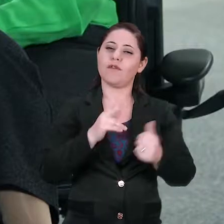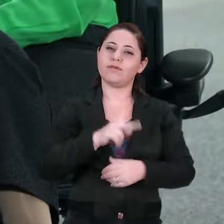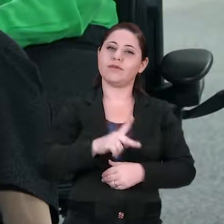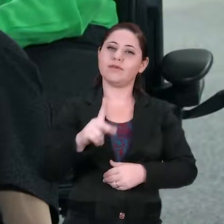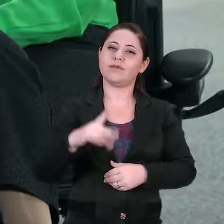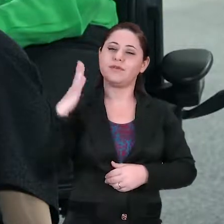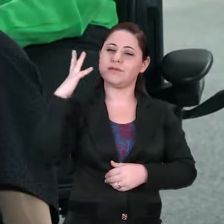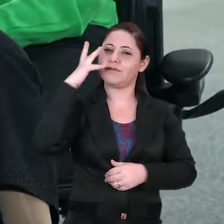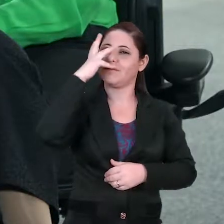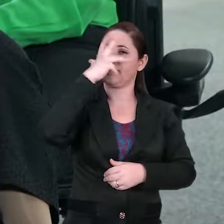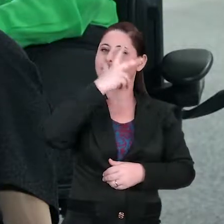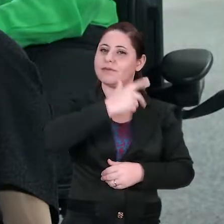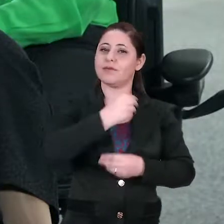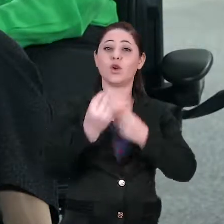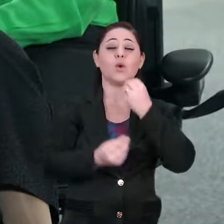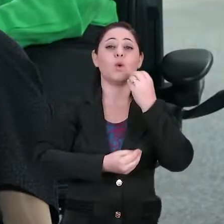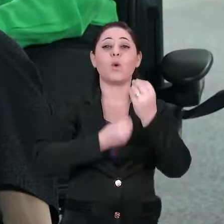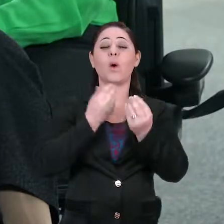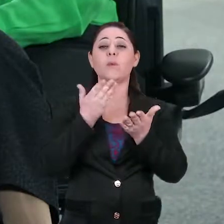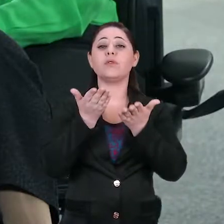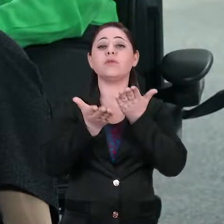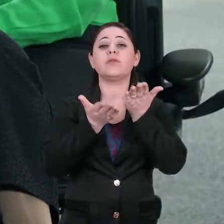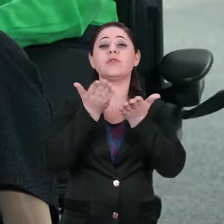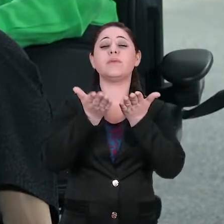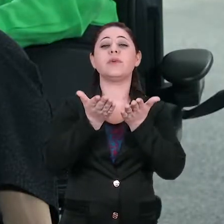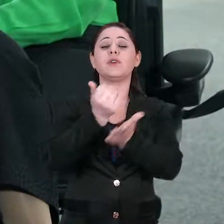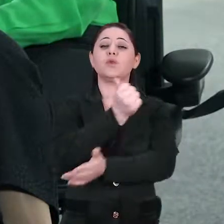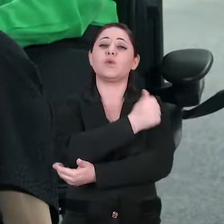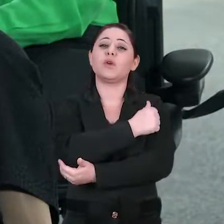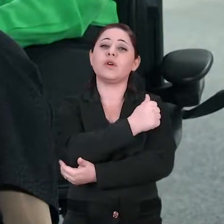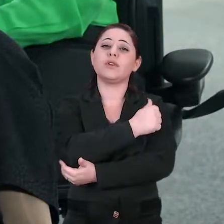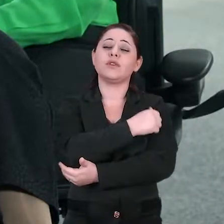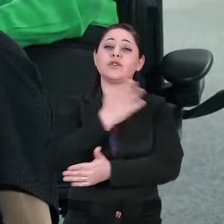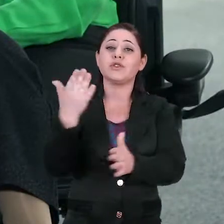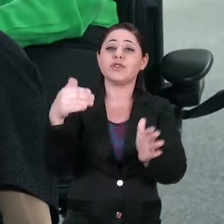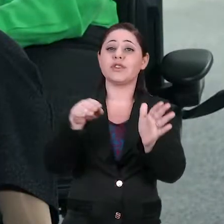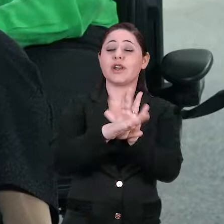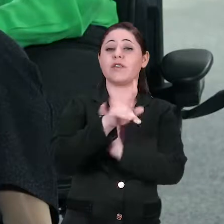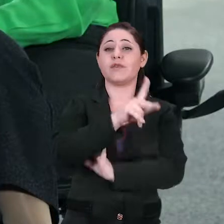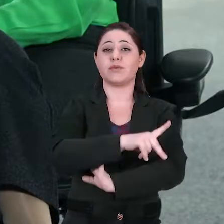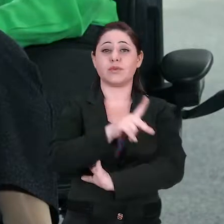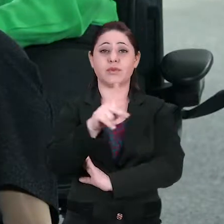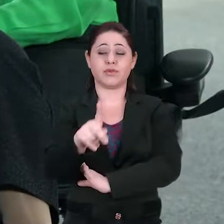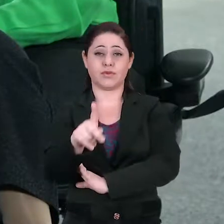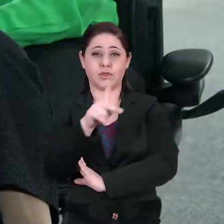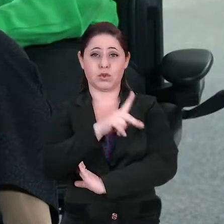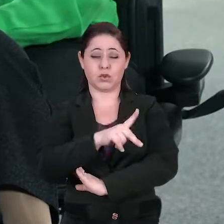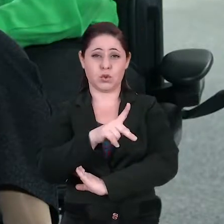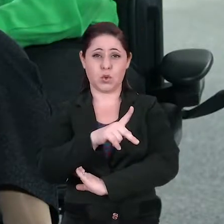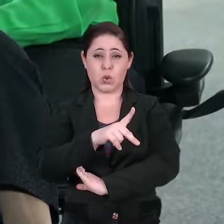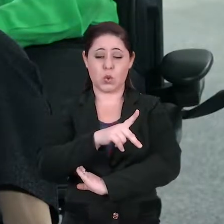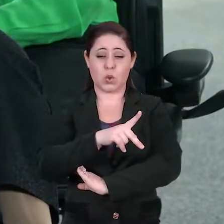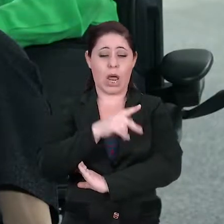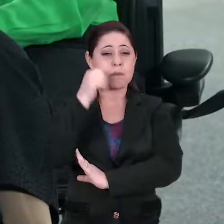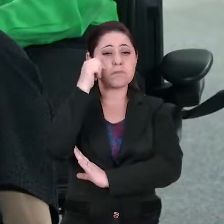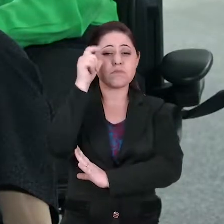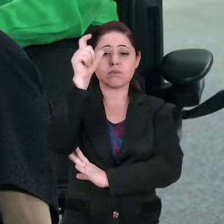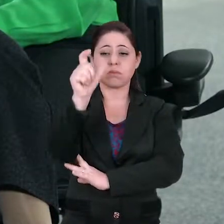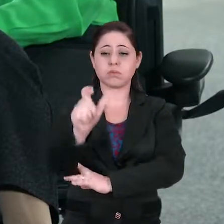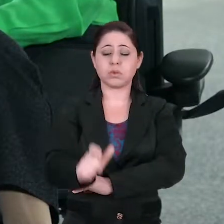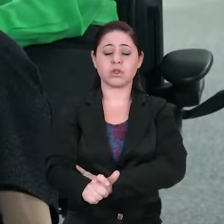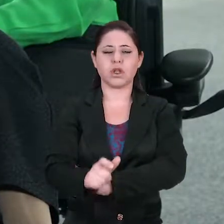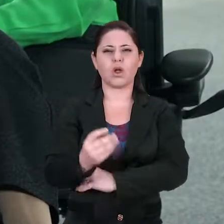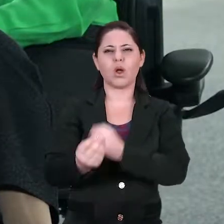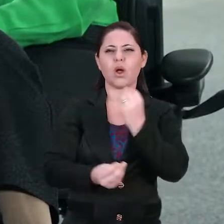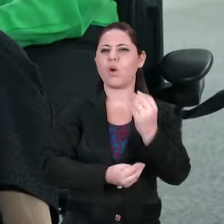jovem professora, uma bonita professora, como é que era o tratamento com os alunos, assim, chegava uma professora, uma mulher num ponto